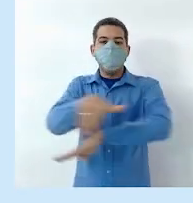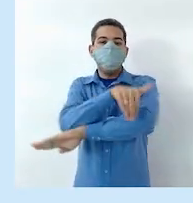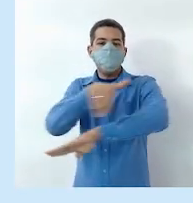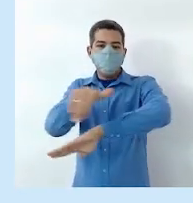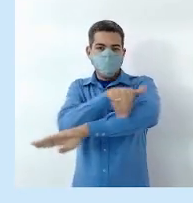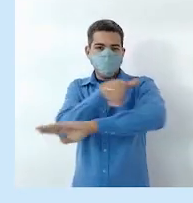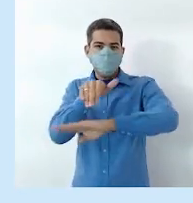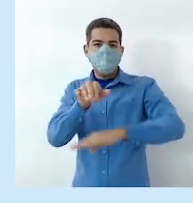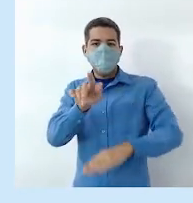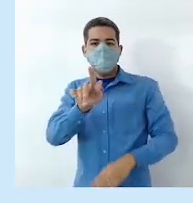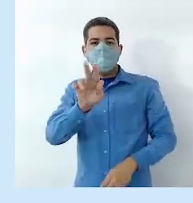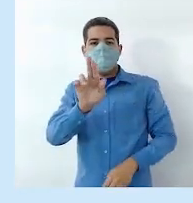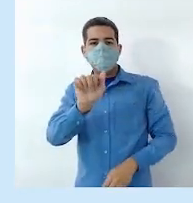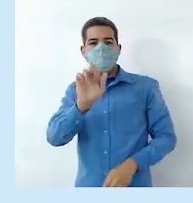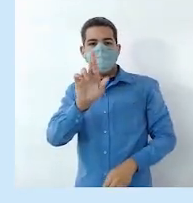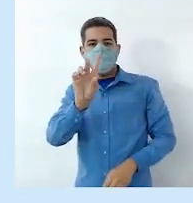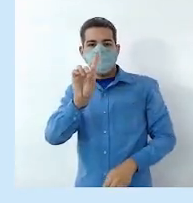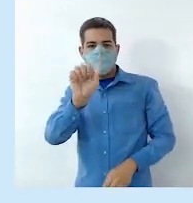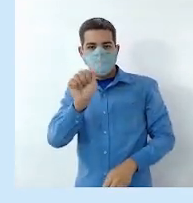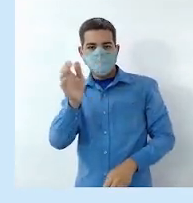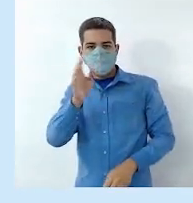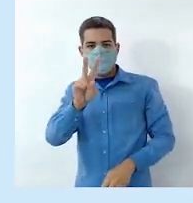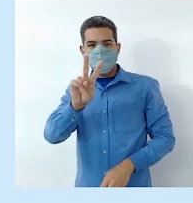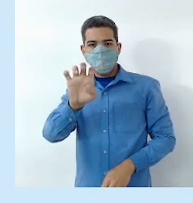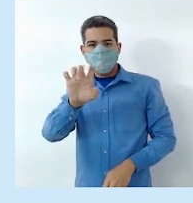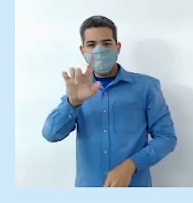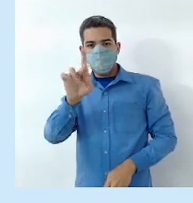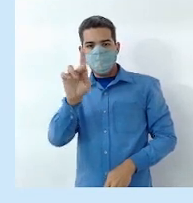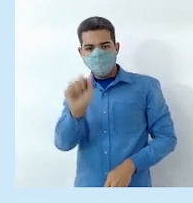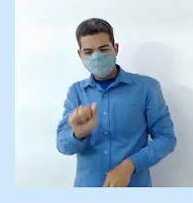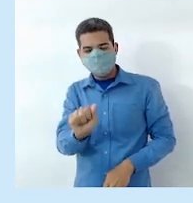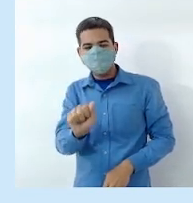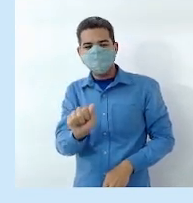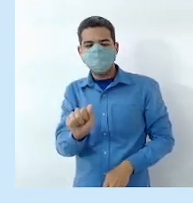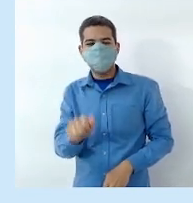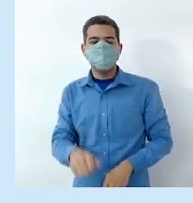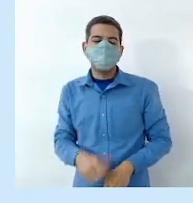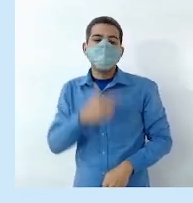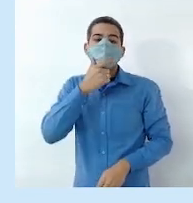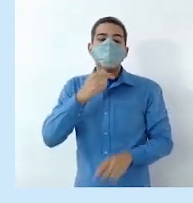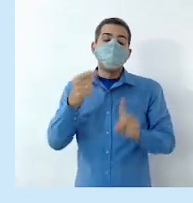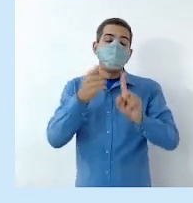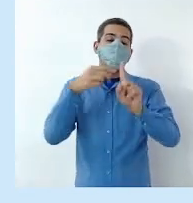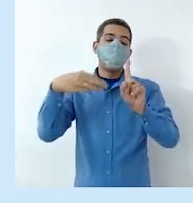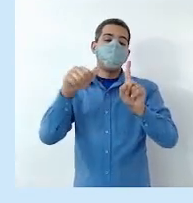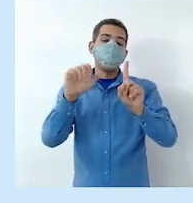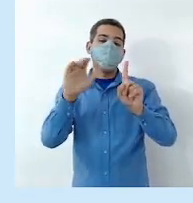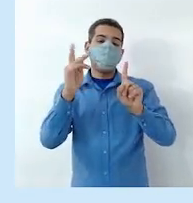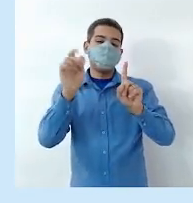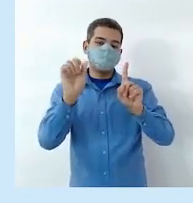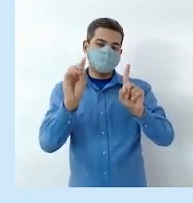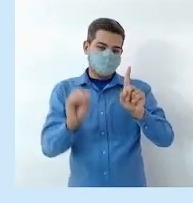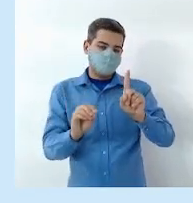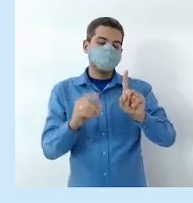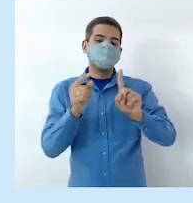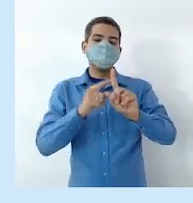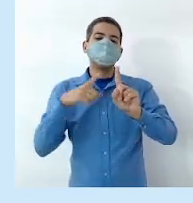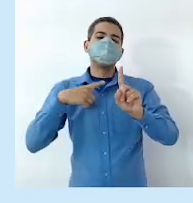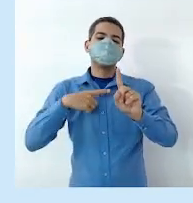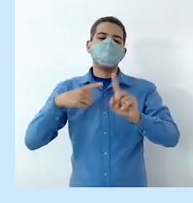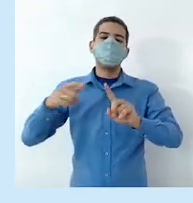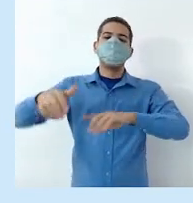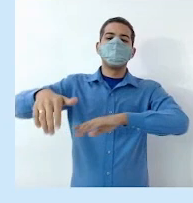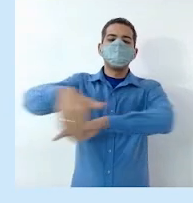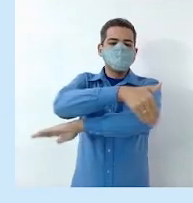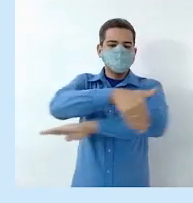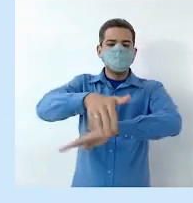Guarda Velha. Machado, nos contos dele, gosta muito de trabalhar essa temática urbana, os contos urbanos. E